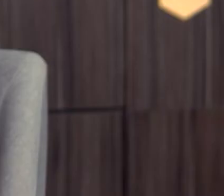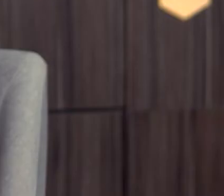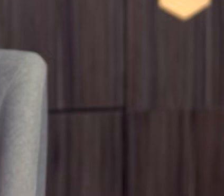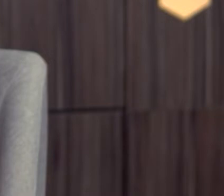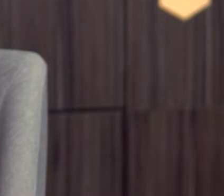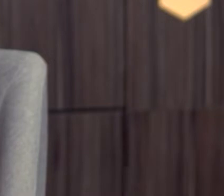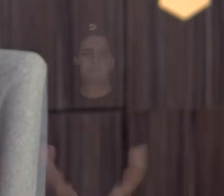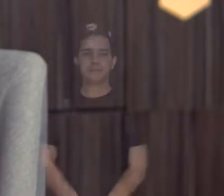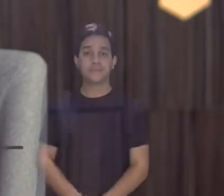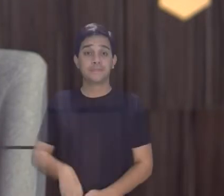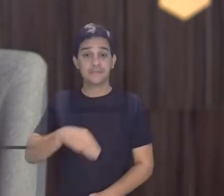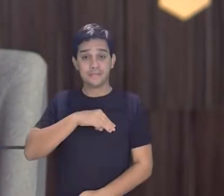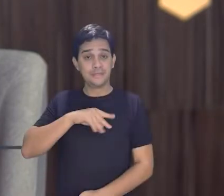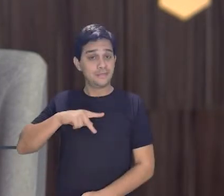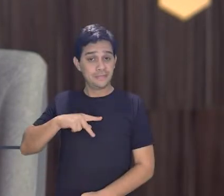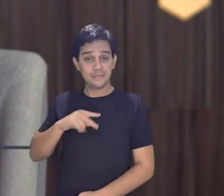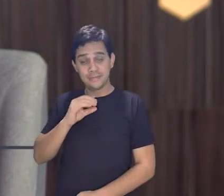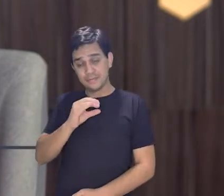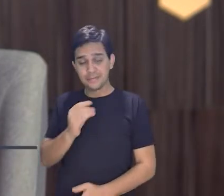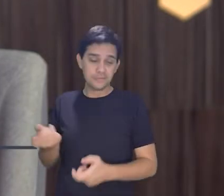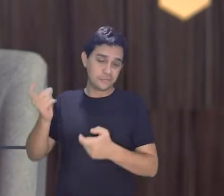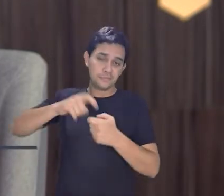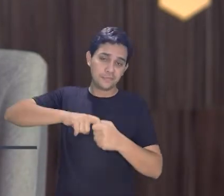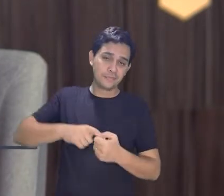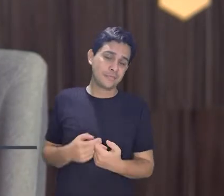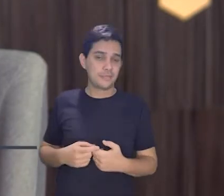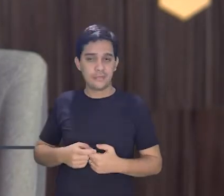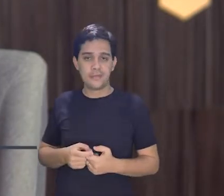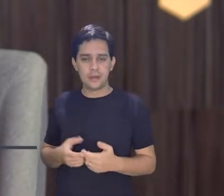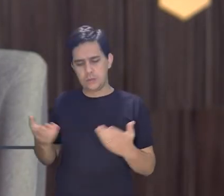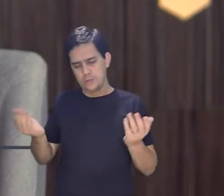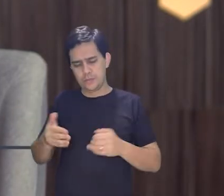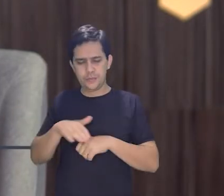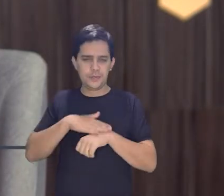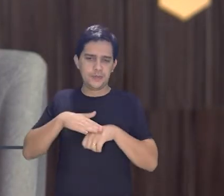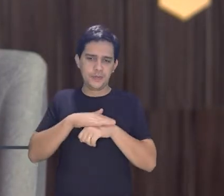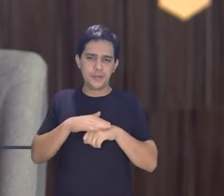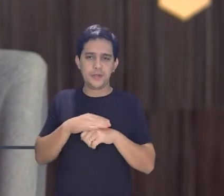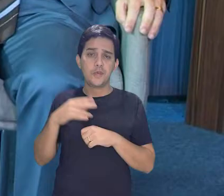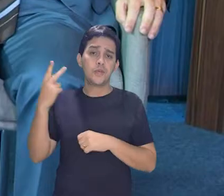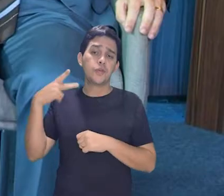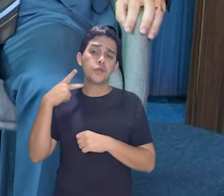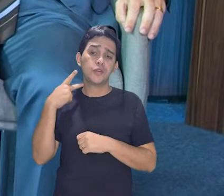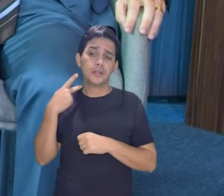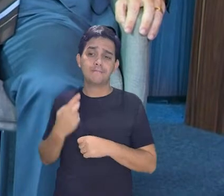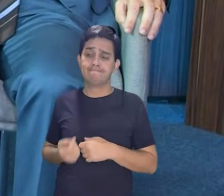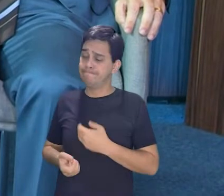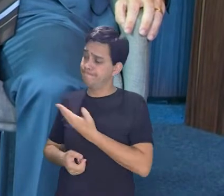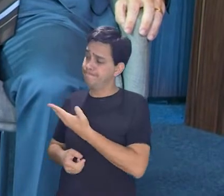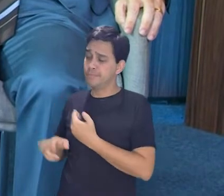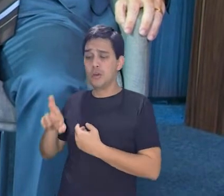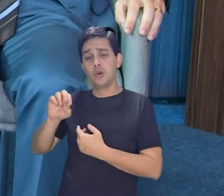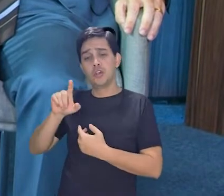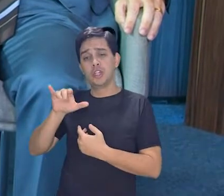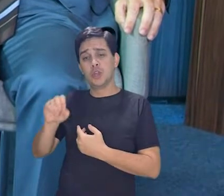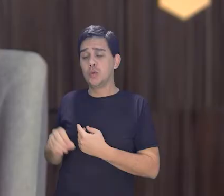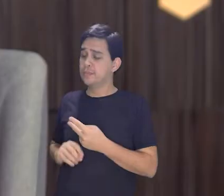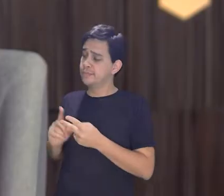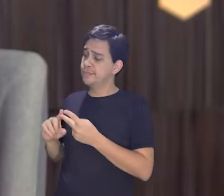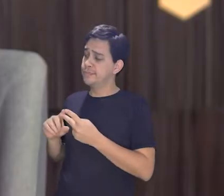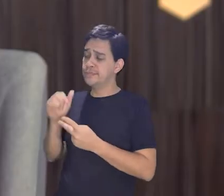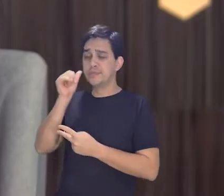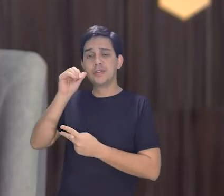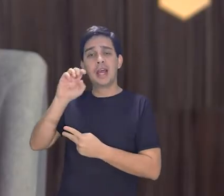E o MP Cidadão está de volta. E hoje nós estamos conversando com os promotores de justiça Rodrigo Medina e Adriana Medeiros